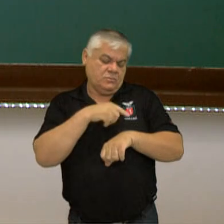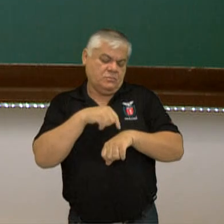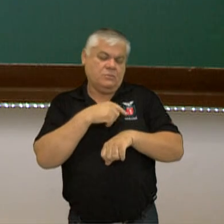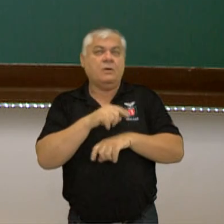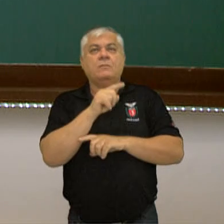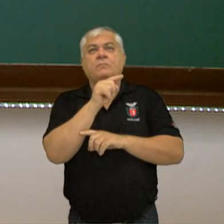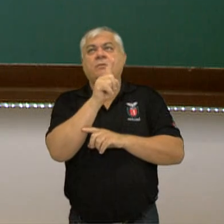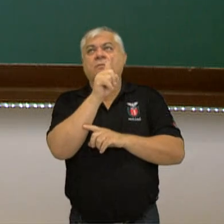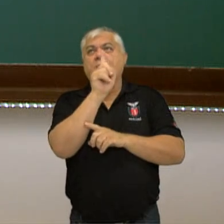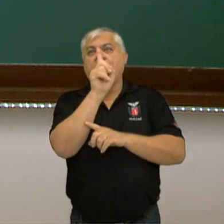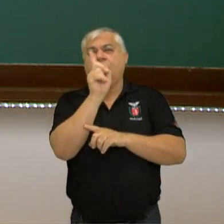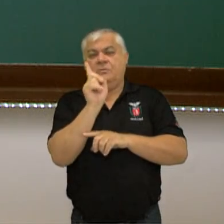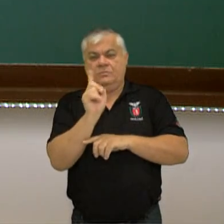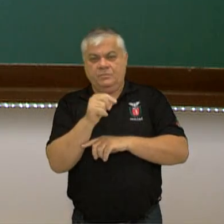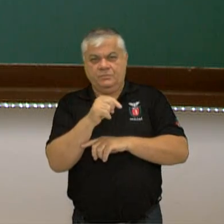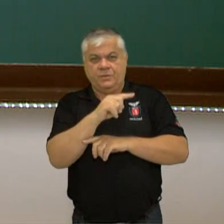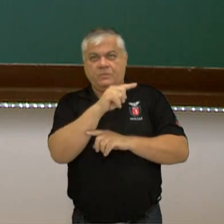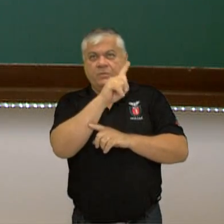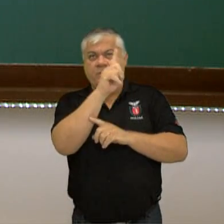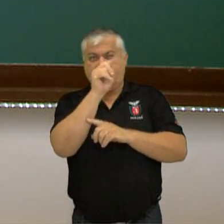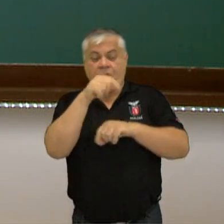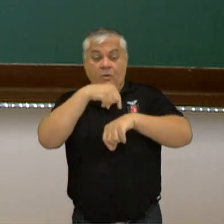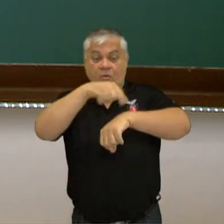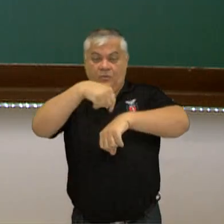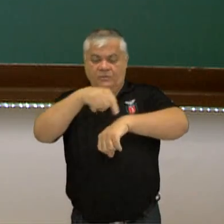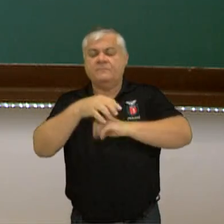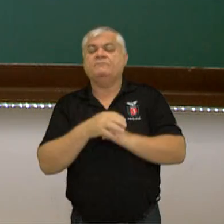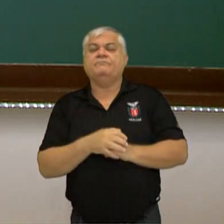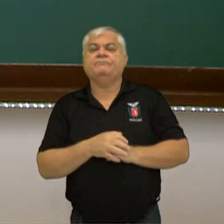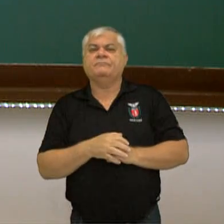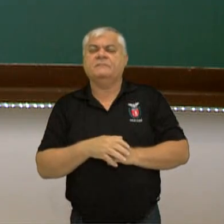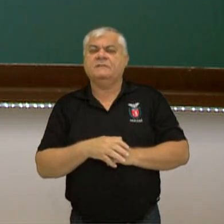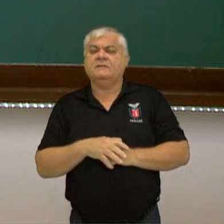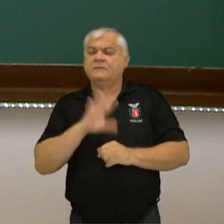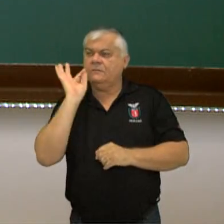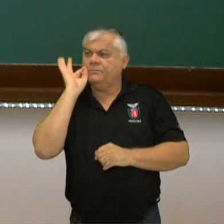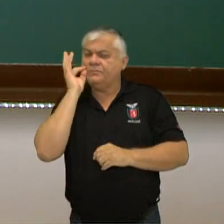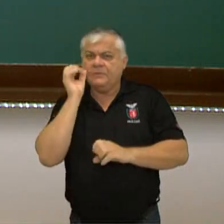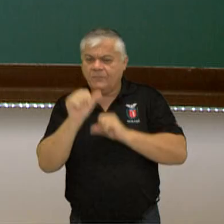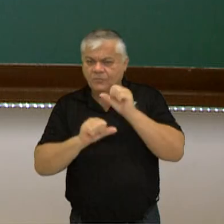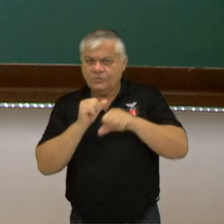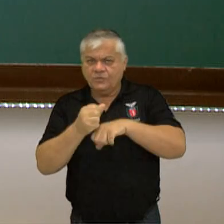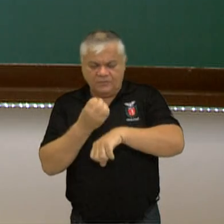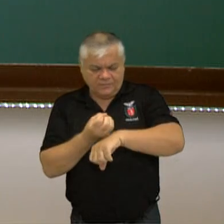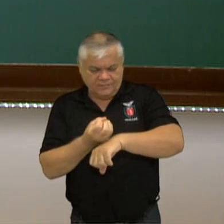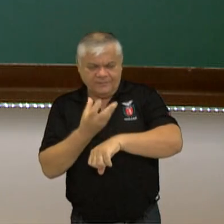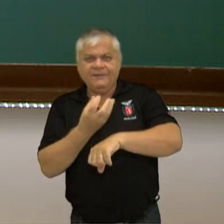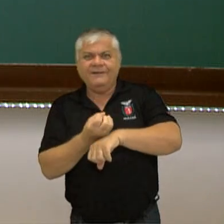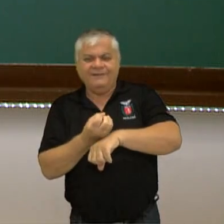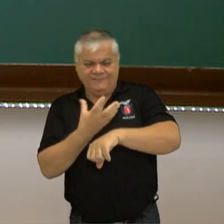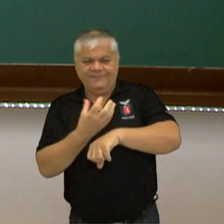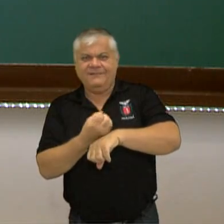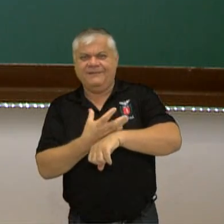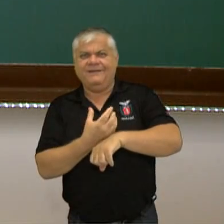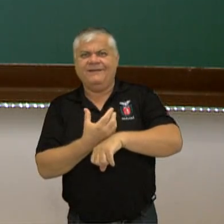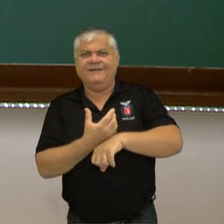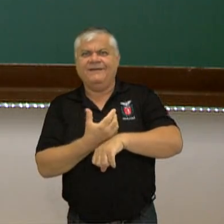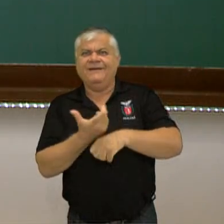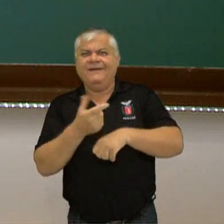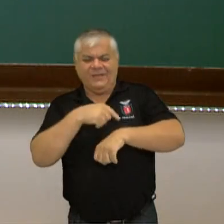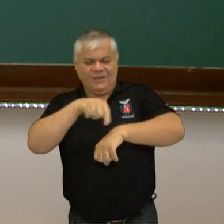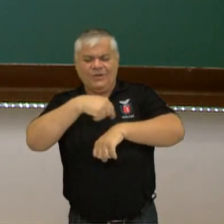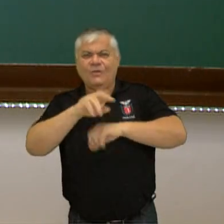analógico. De repente, vai olhar as horas no relógio digital. Há uma quebra de paradigma,